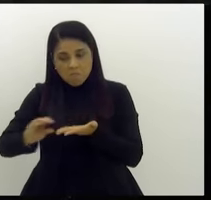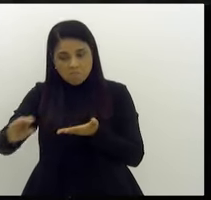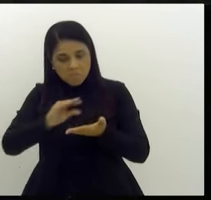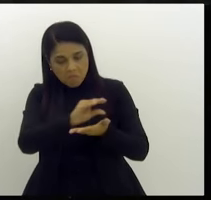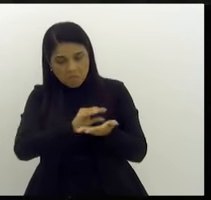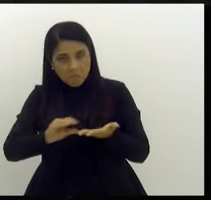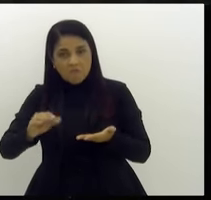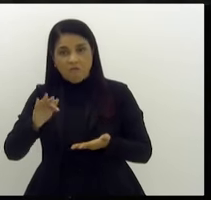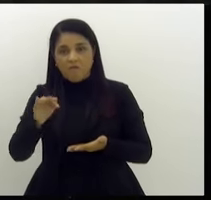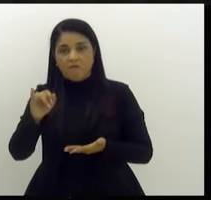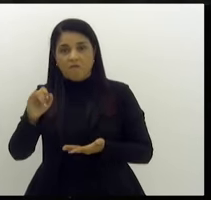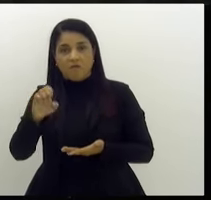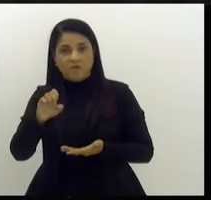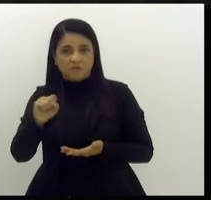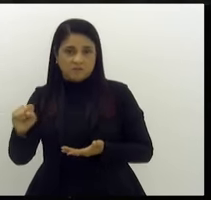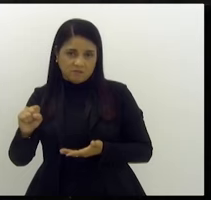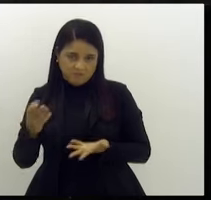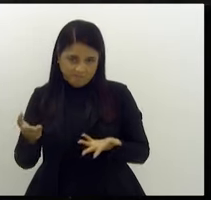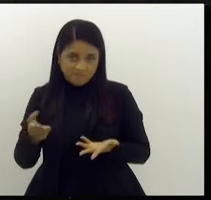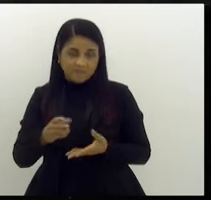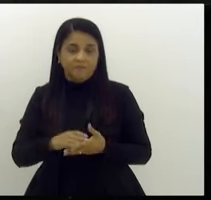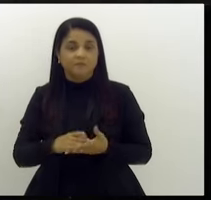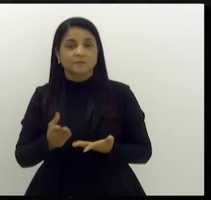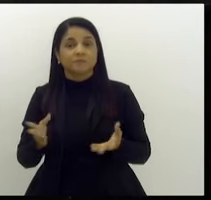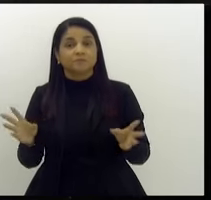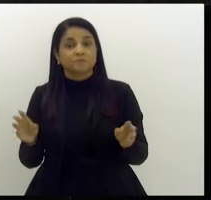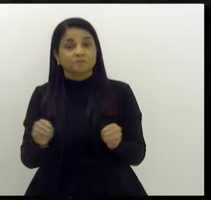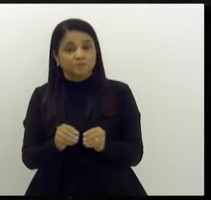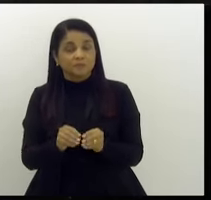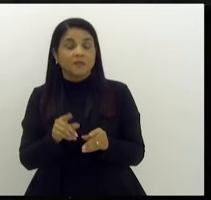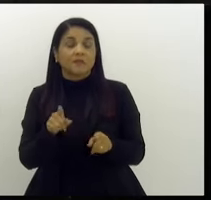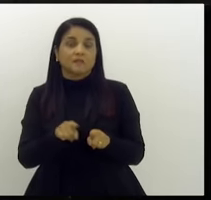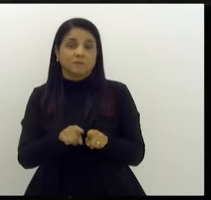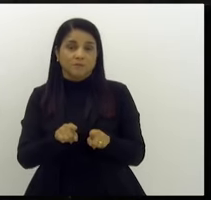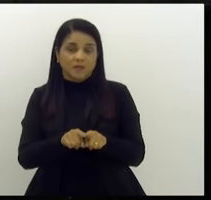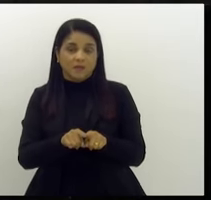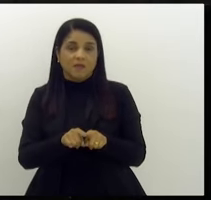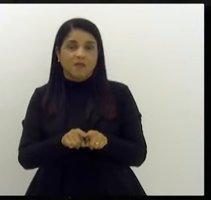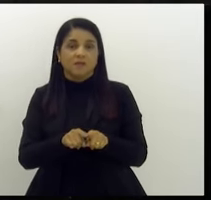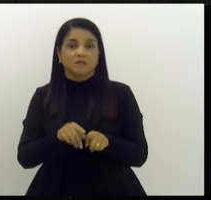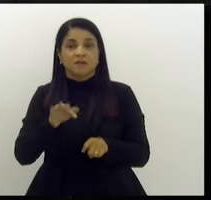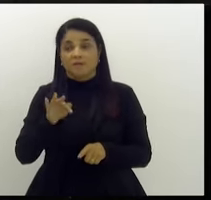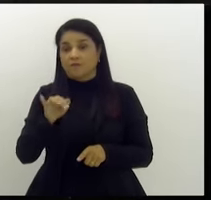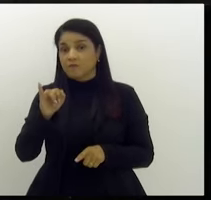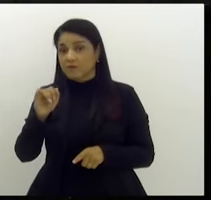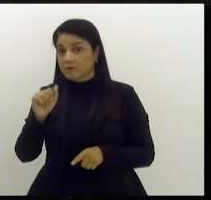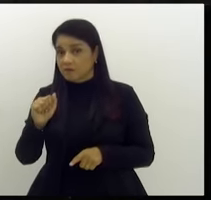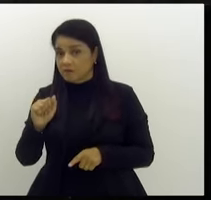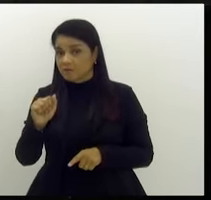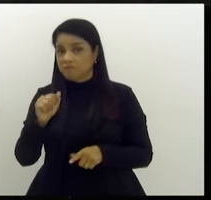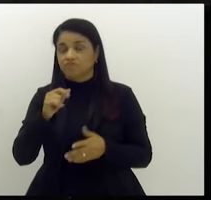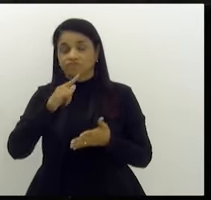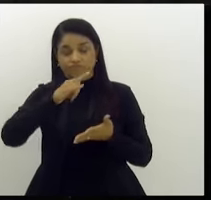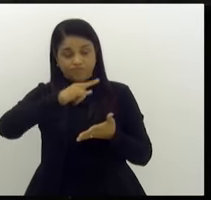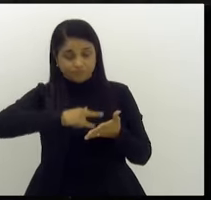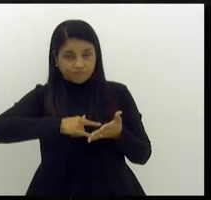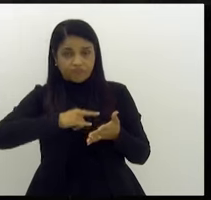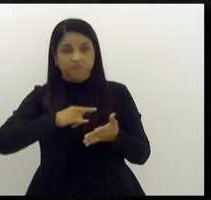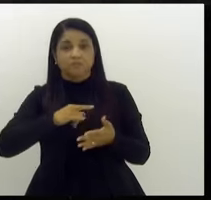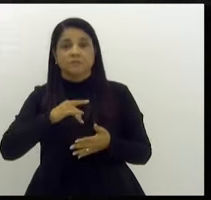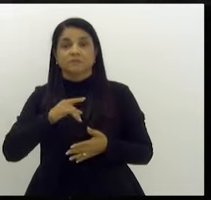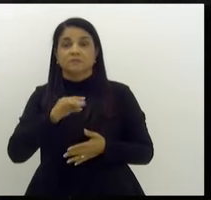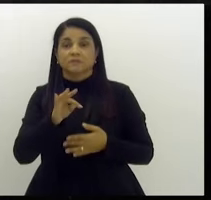concluindo sim Deputado eh bem como também falar da fia e tenho aqui uma nota técnica também da